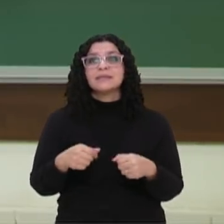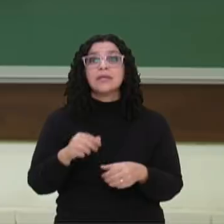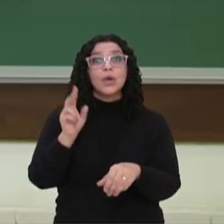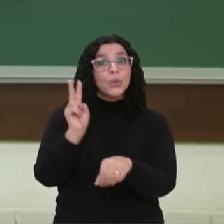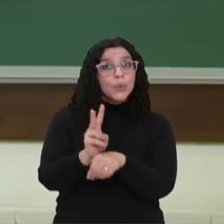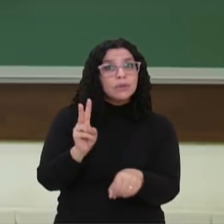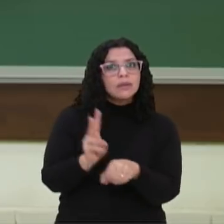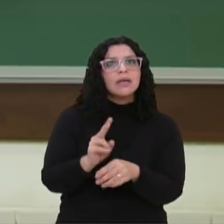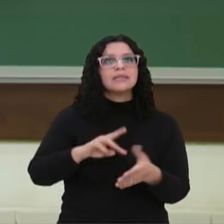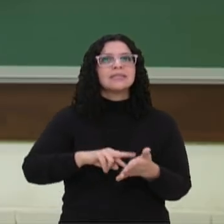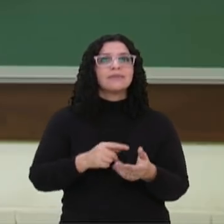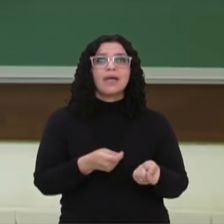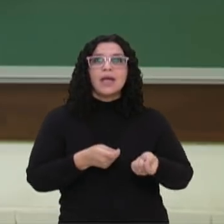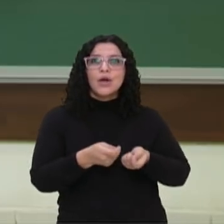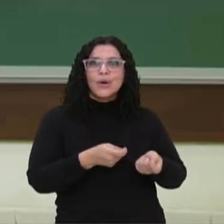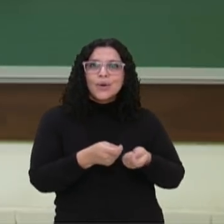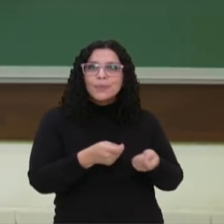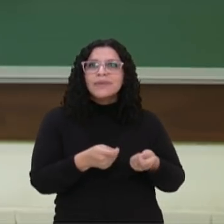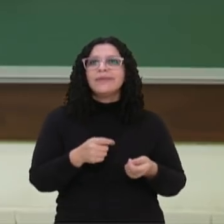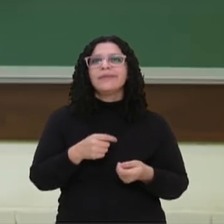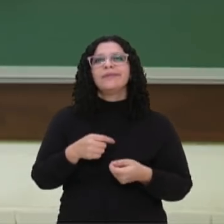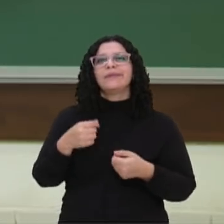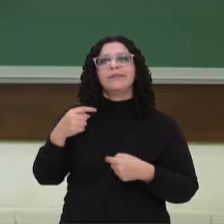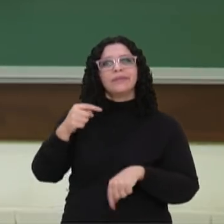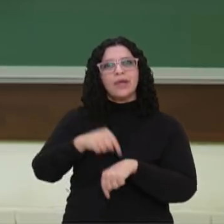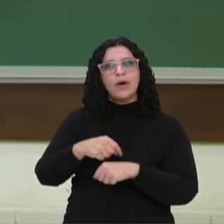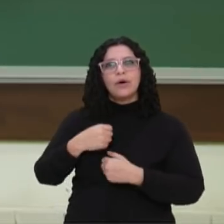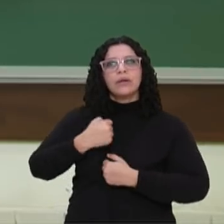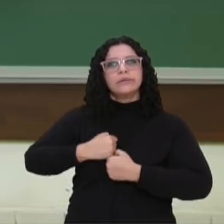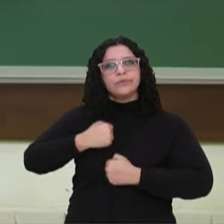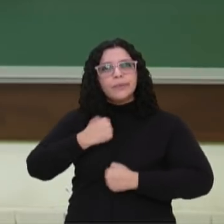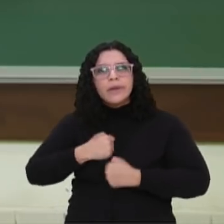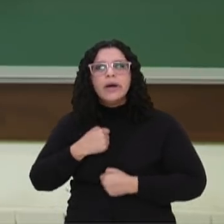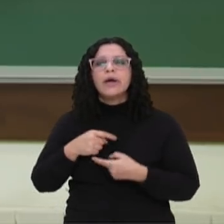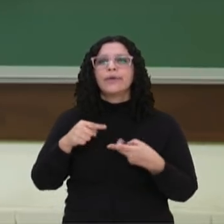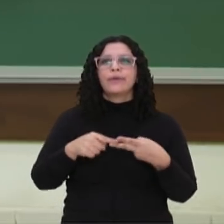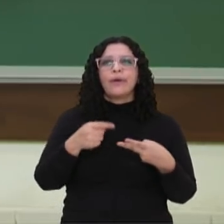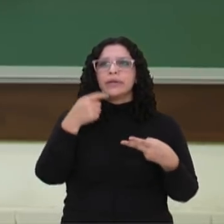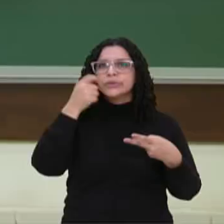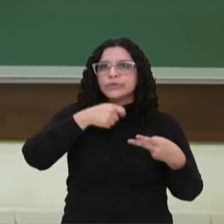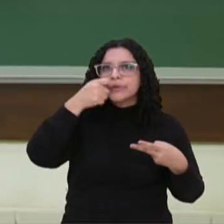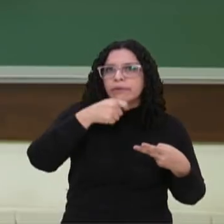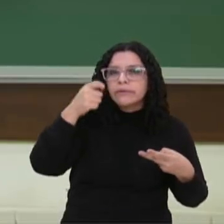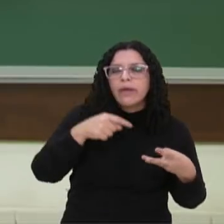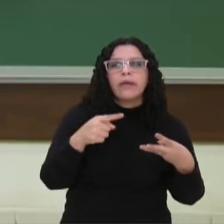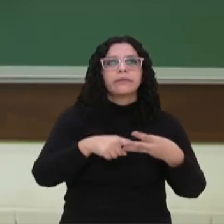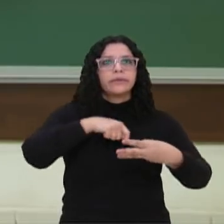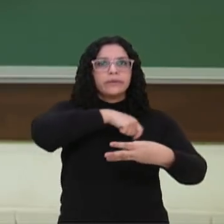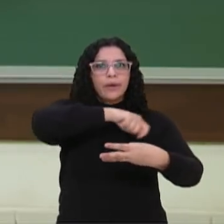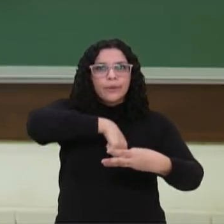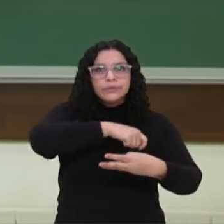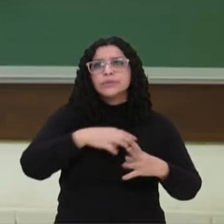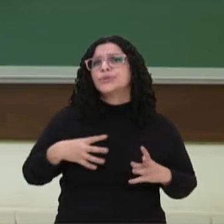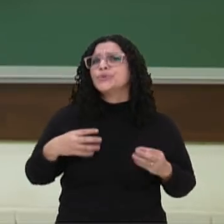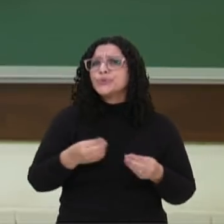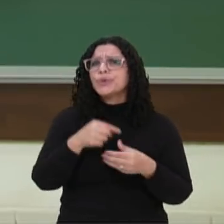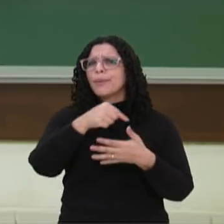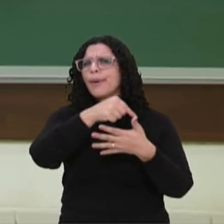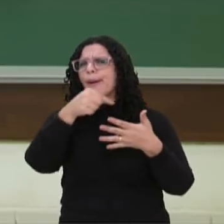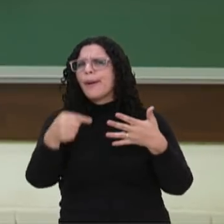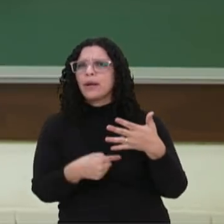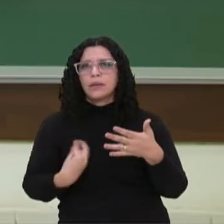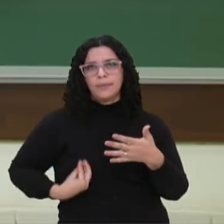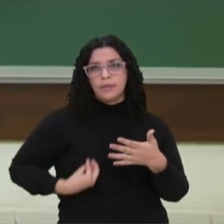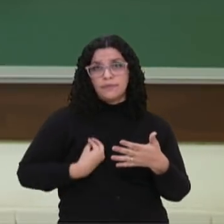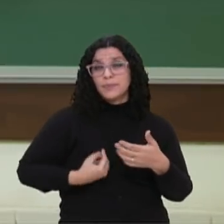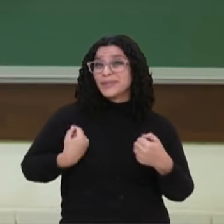Preservando-a, economizando na hora do meu banho, na hora de escovar os dentes, na cozinha, em vários momentos da vida da